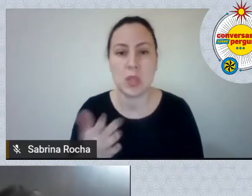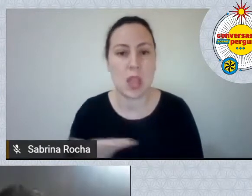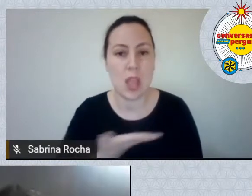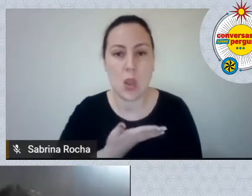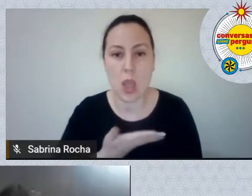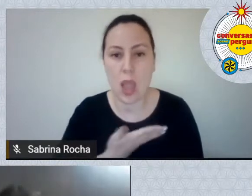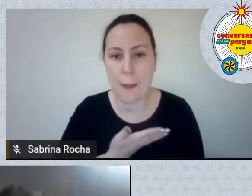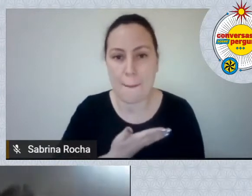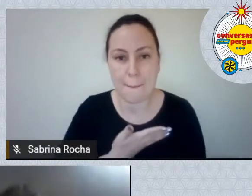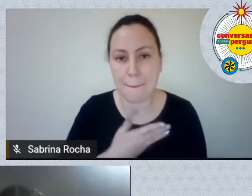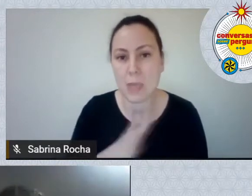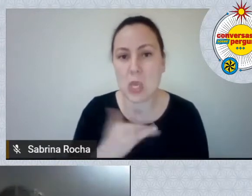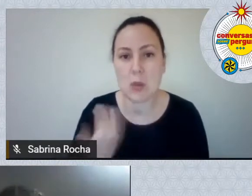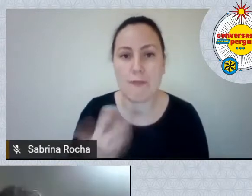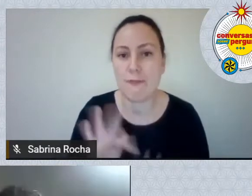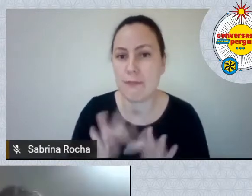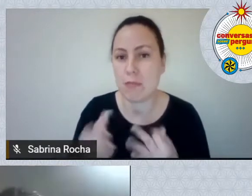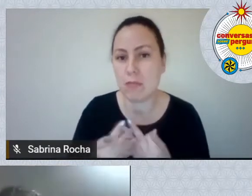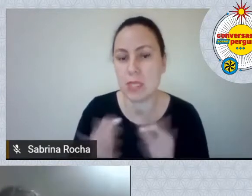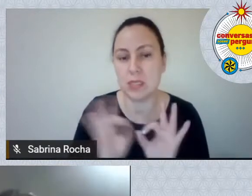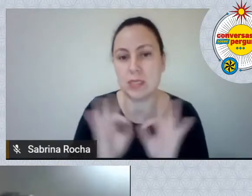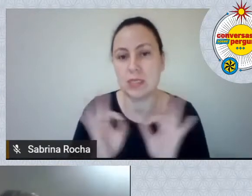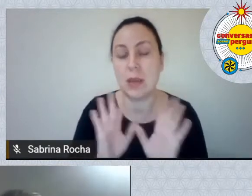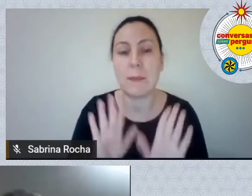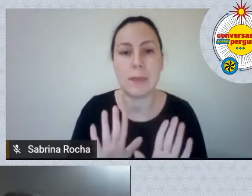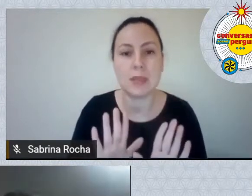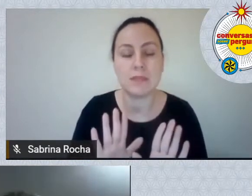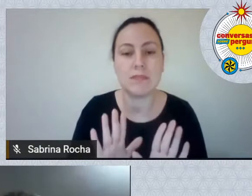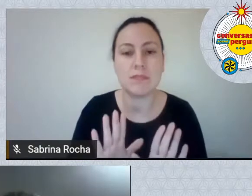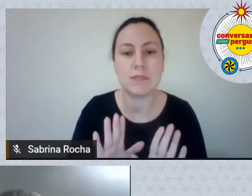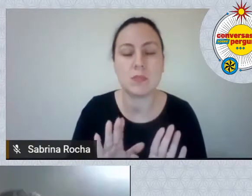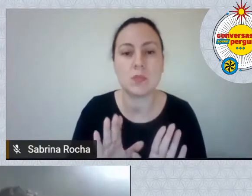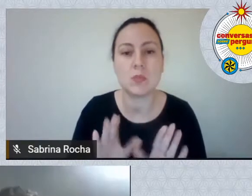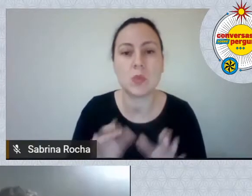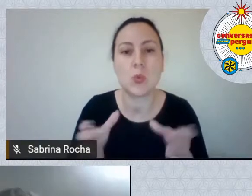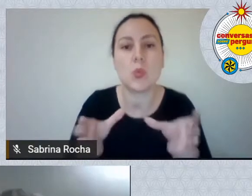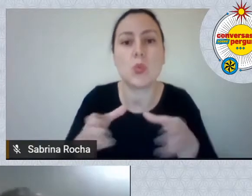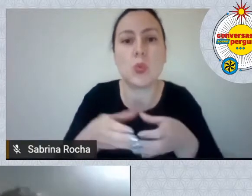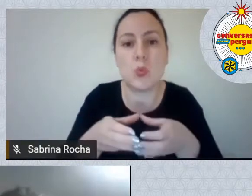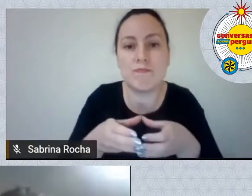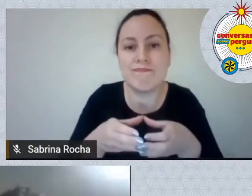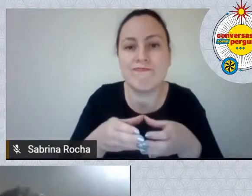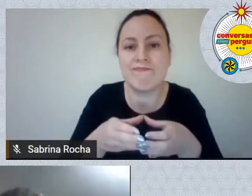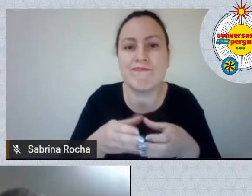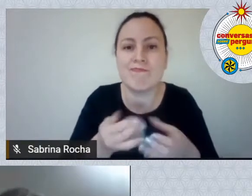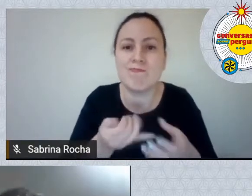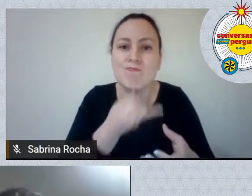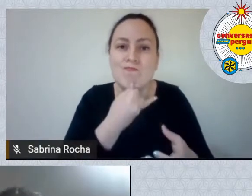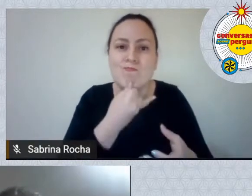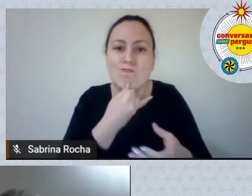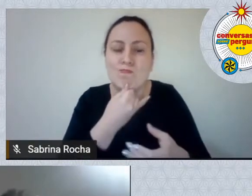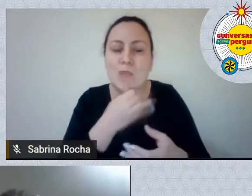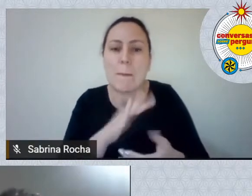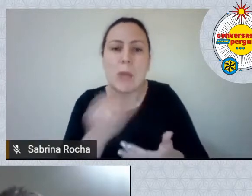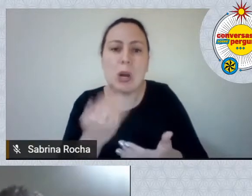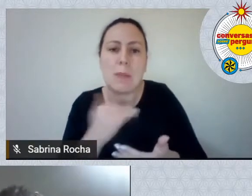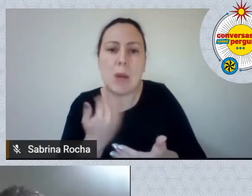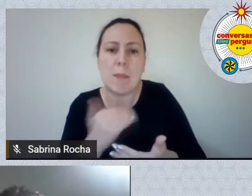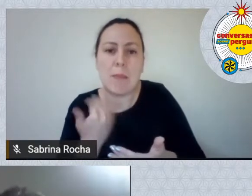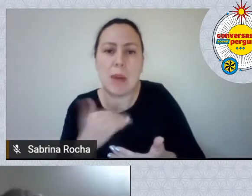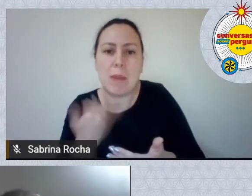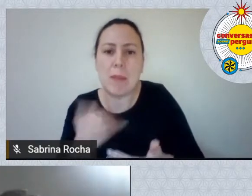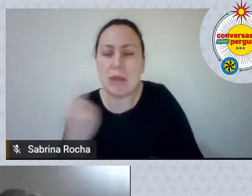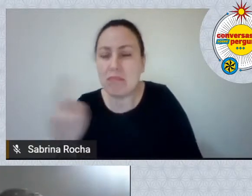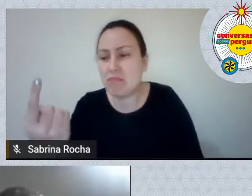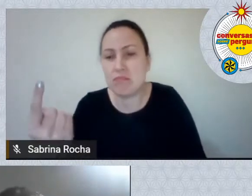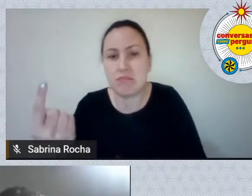conhecido, não perdi ninguém. Mas o luto coletivo, ele te envolve sem você saber. Aquela pessoa na sua frente está triste,